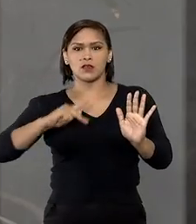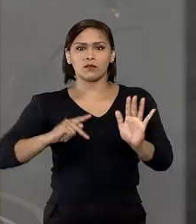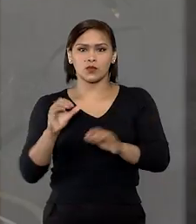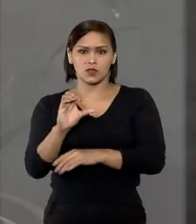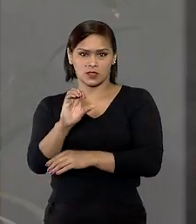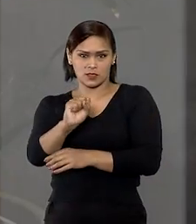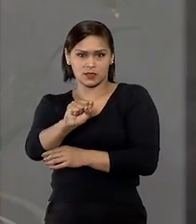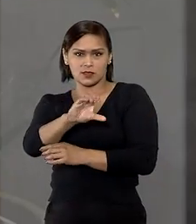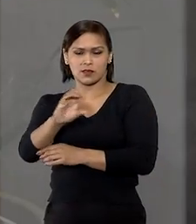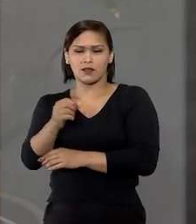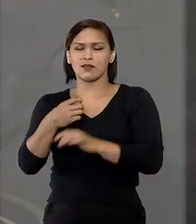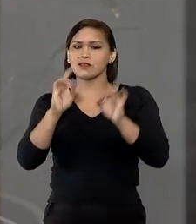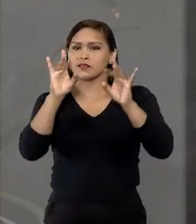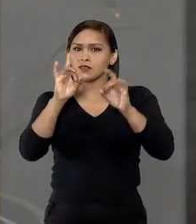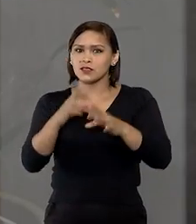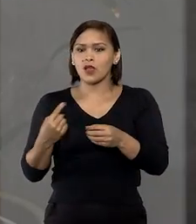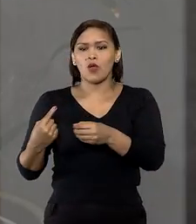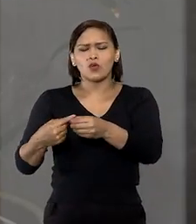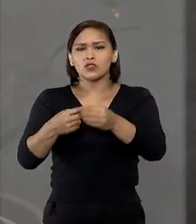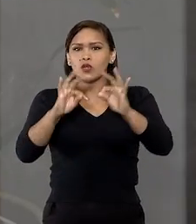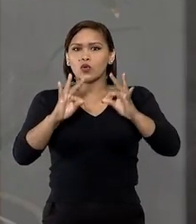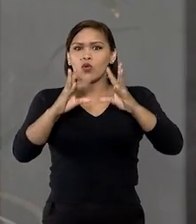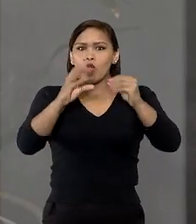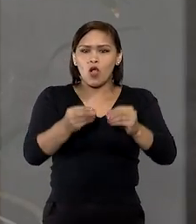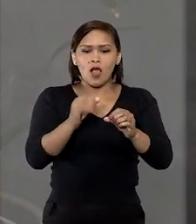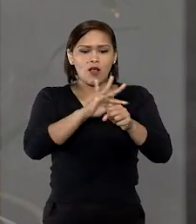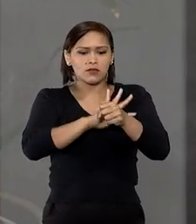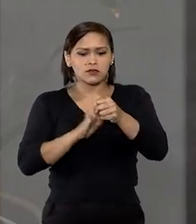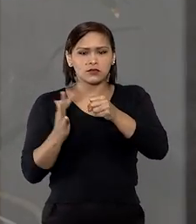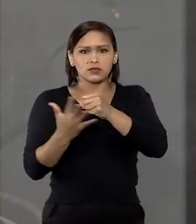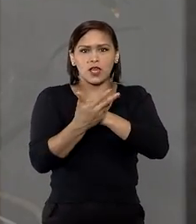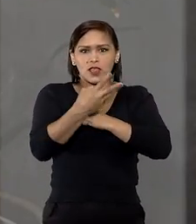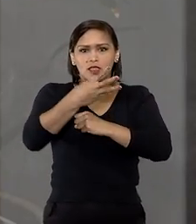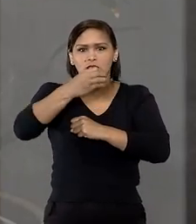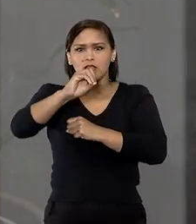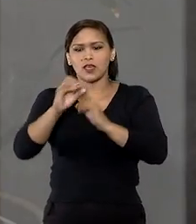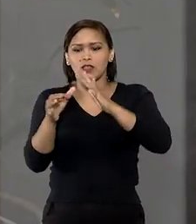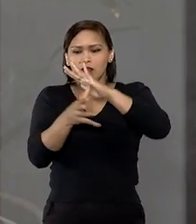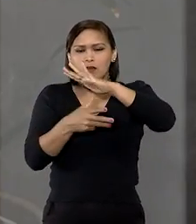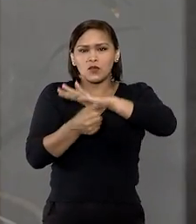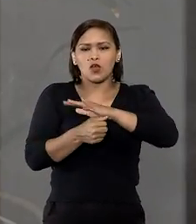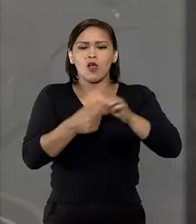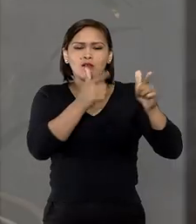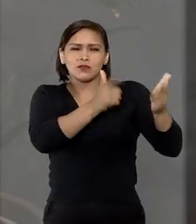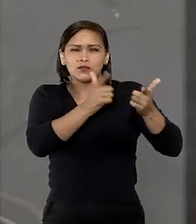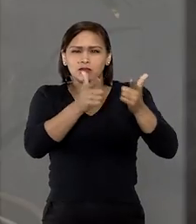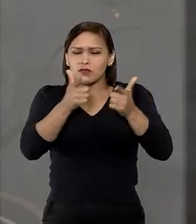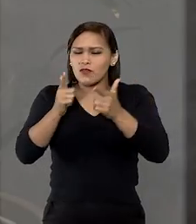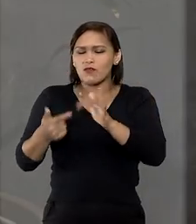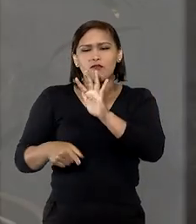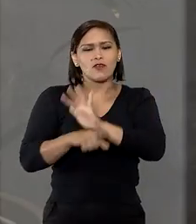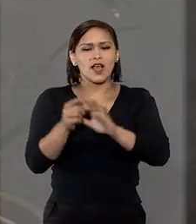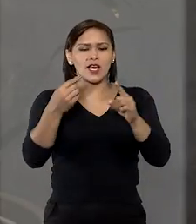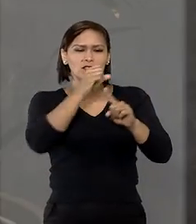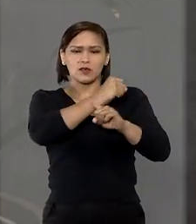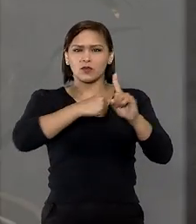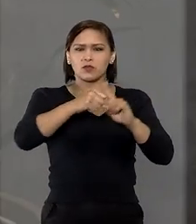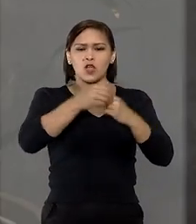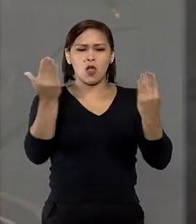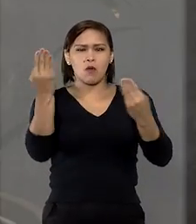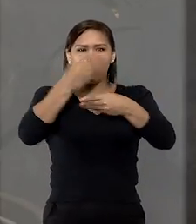de Santa Catarina destacou que a cidade inteira ficou sitiada por 30 criminosos que atiraram milhares de vezes